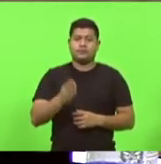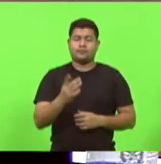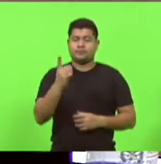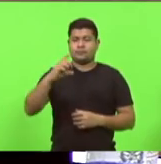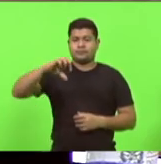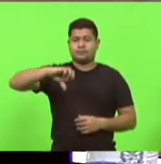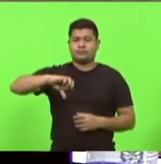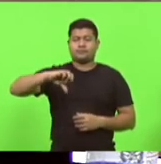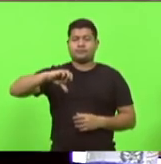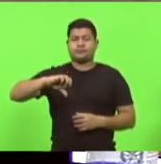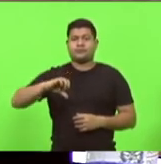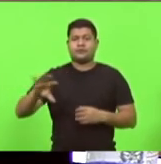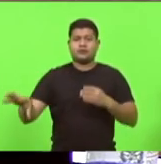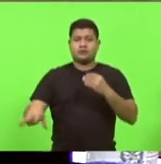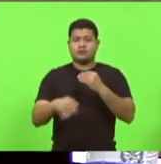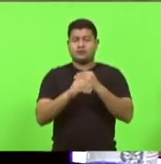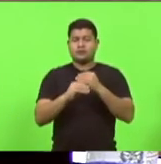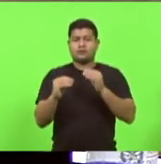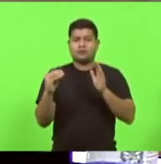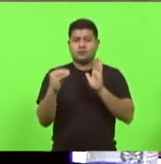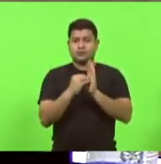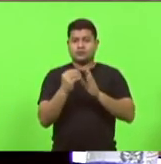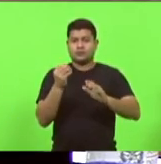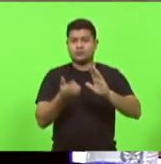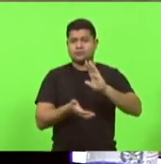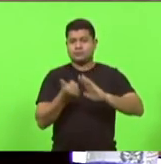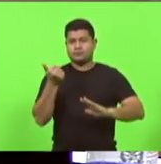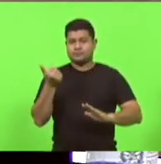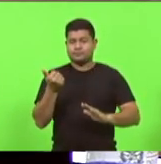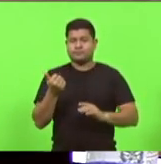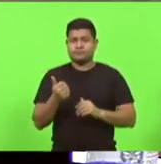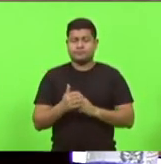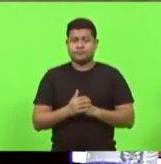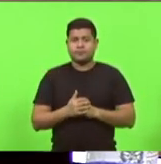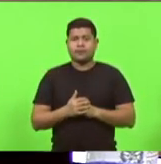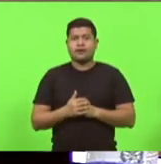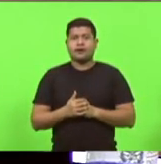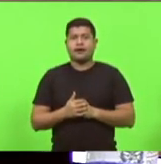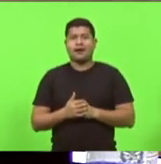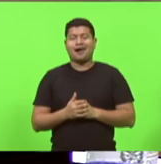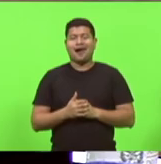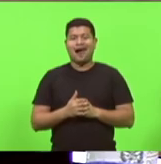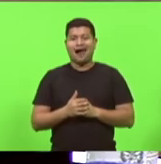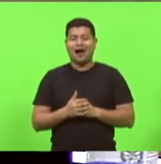132/2019, com emenda aditiva. Ainda foi aprovado, em turno único, o projeto de lei